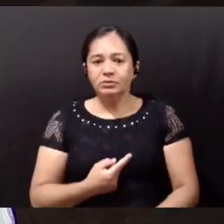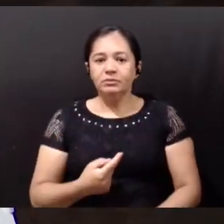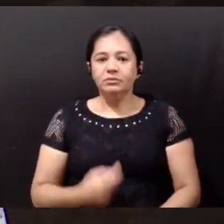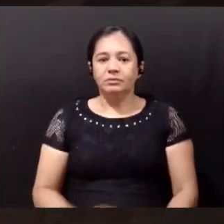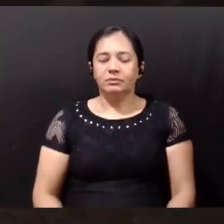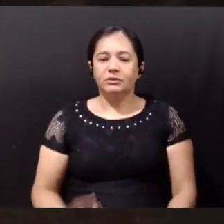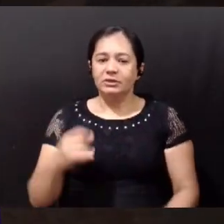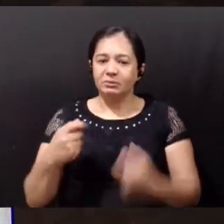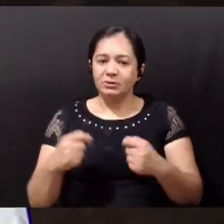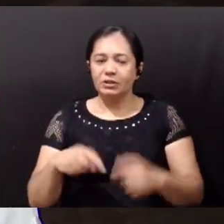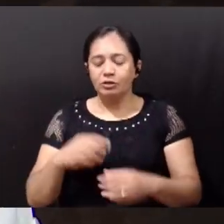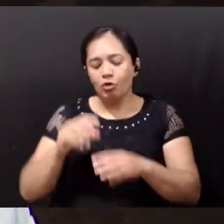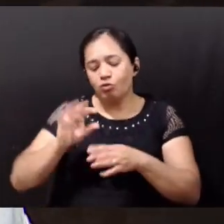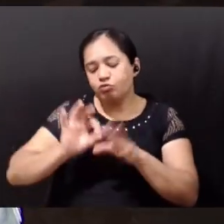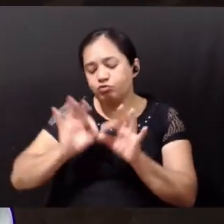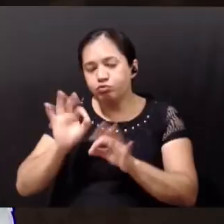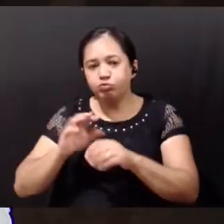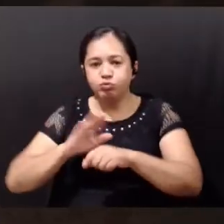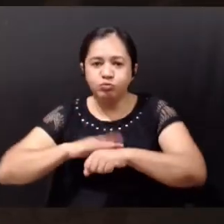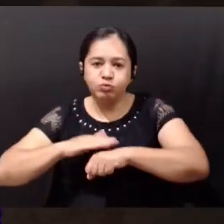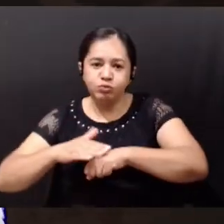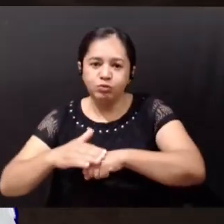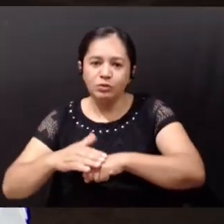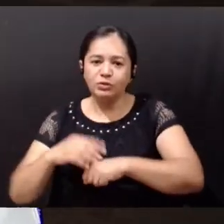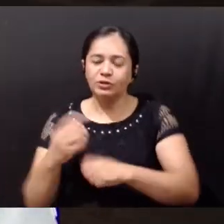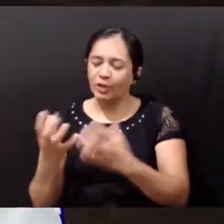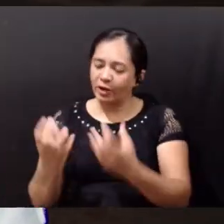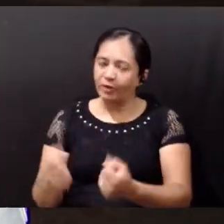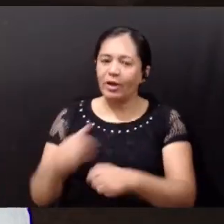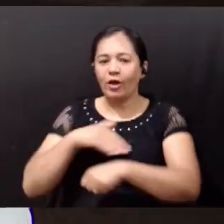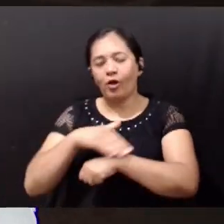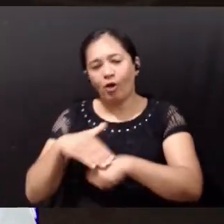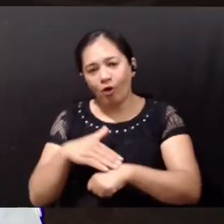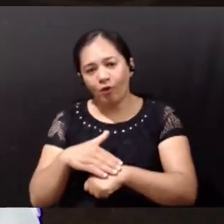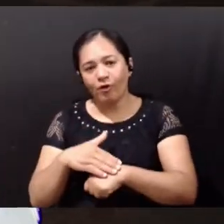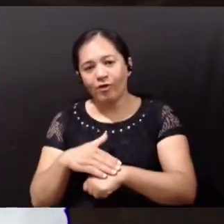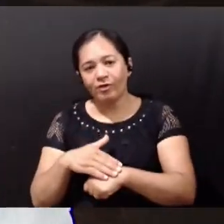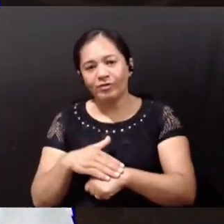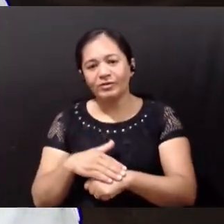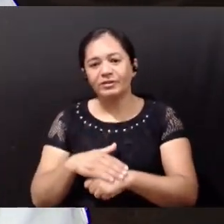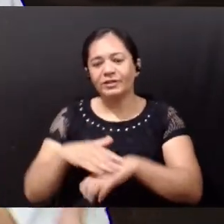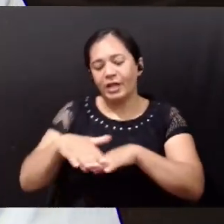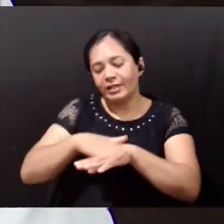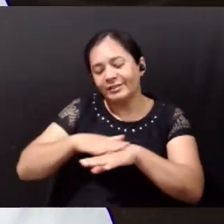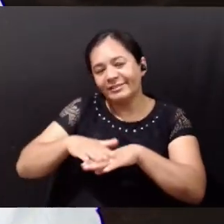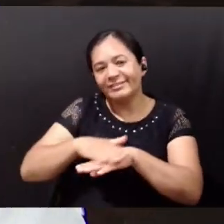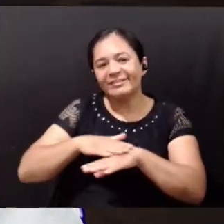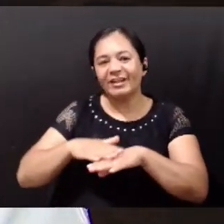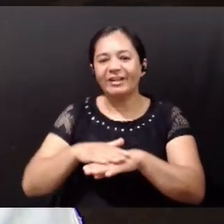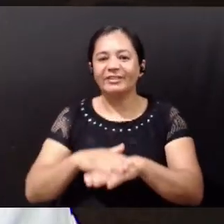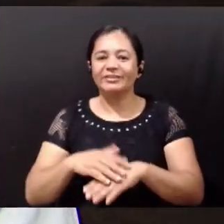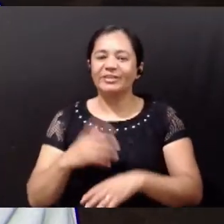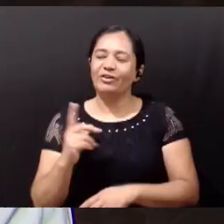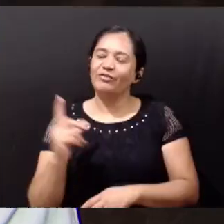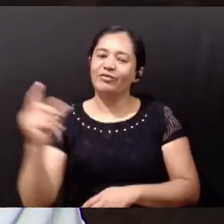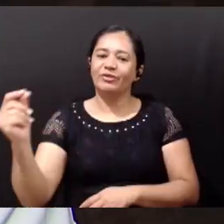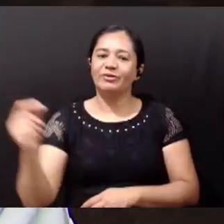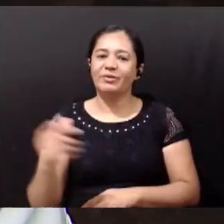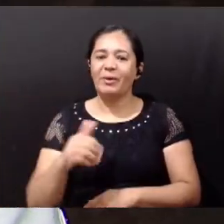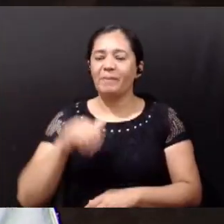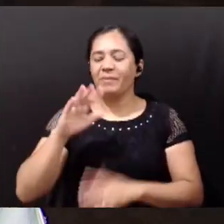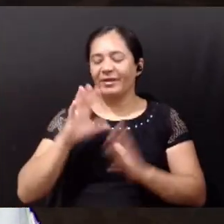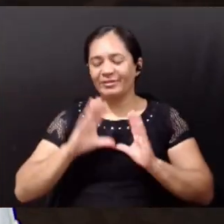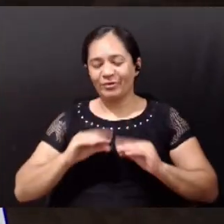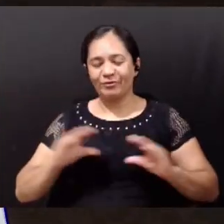curativo, se não precisa do curativo a gente acolhe, a gente conversa, a gente hidrata os pés deles e vão embora, acho que talvez mais acalentados.